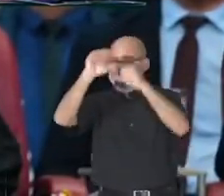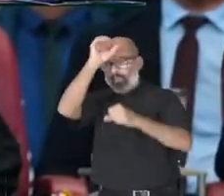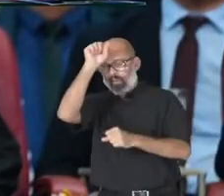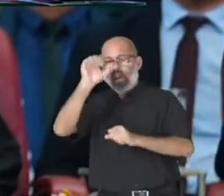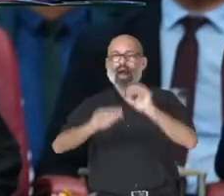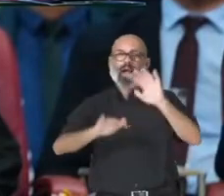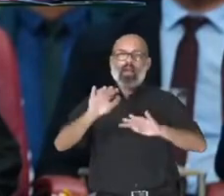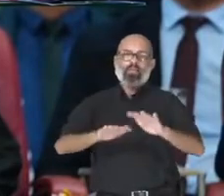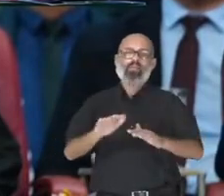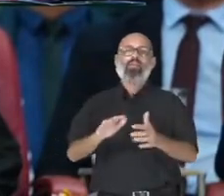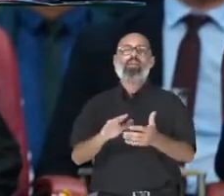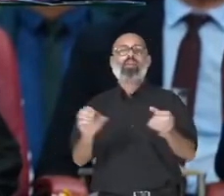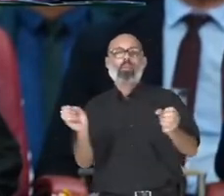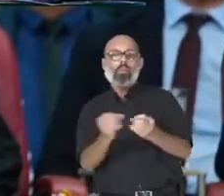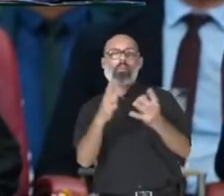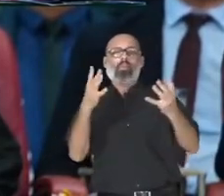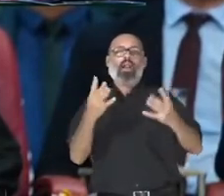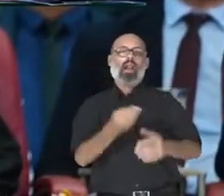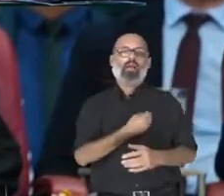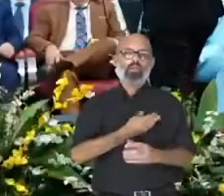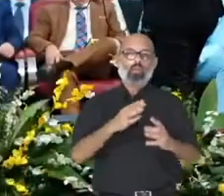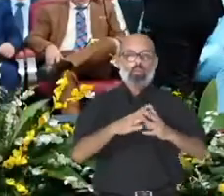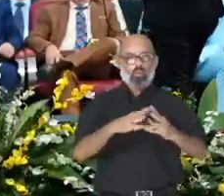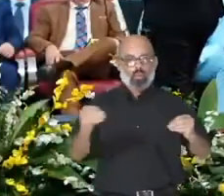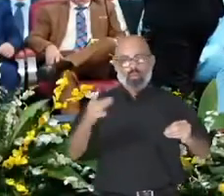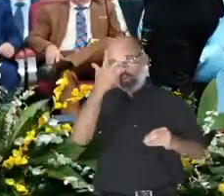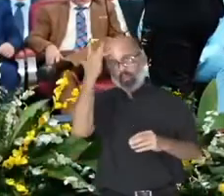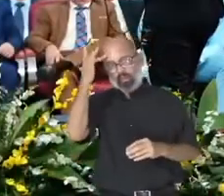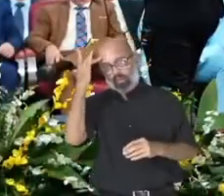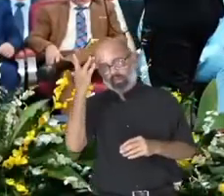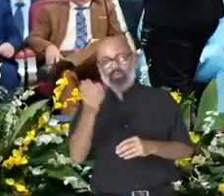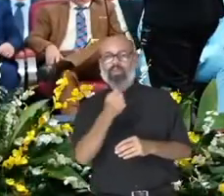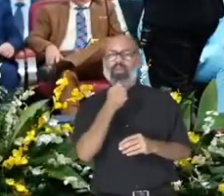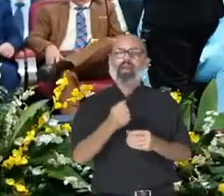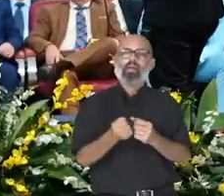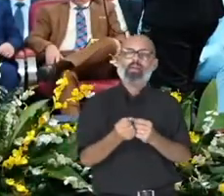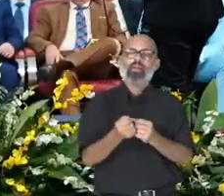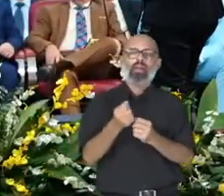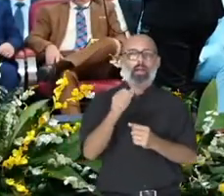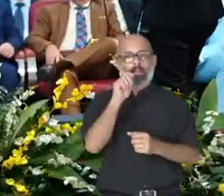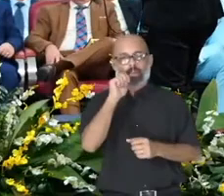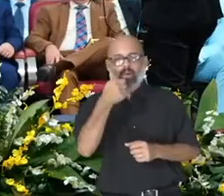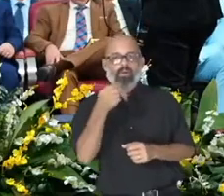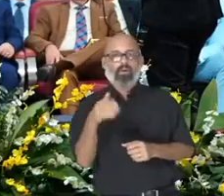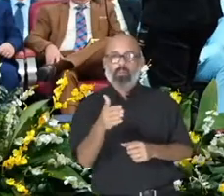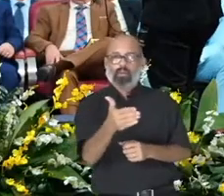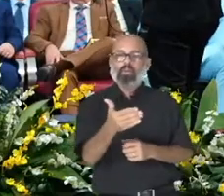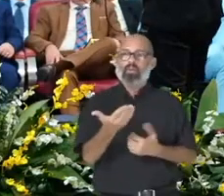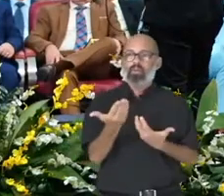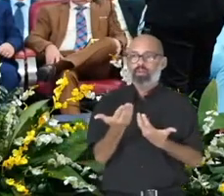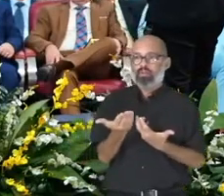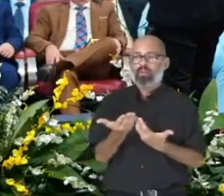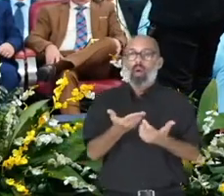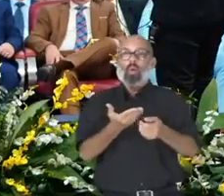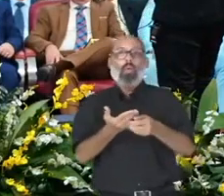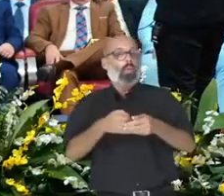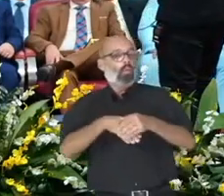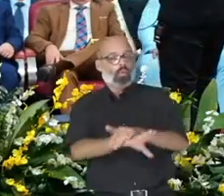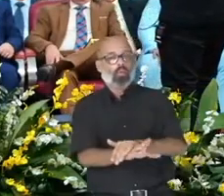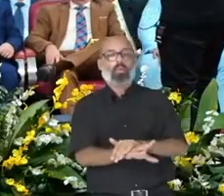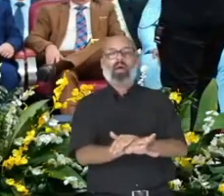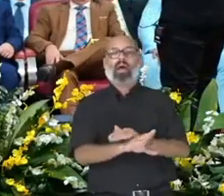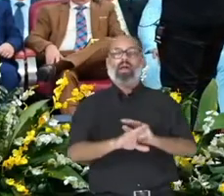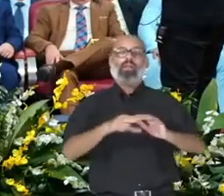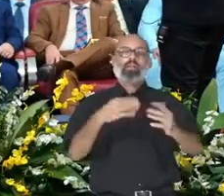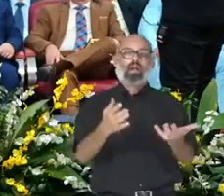quando ele ainda faz uma obra, um milagre, ele cura alguém, e ainda ele alimenta você com pão e peixe. As pessoas ficaram mal acostumadas. E